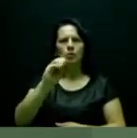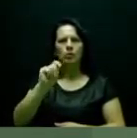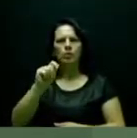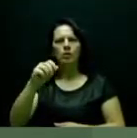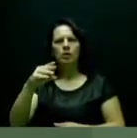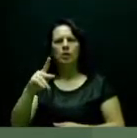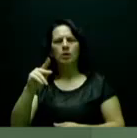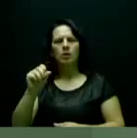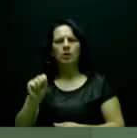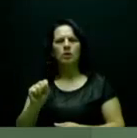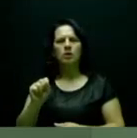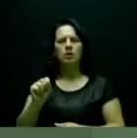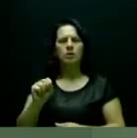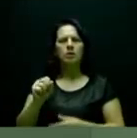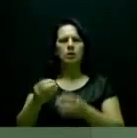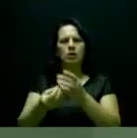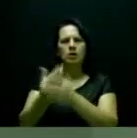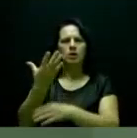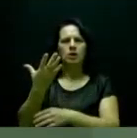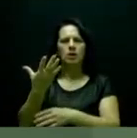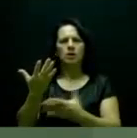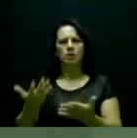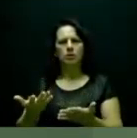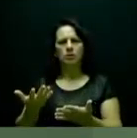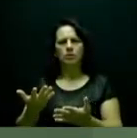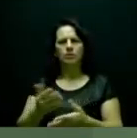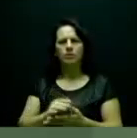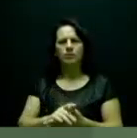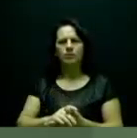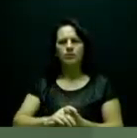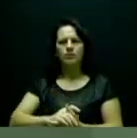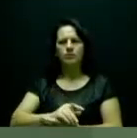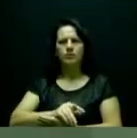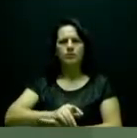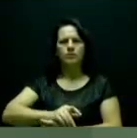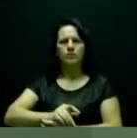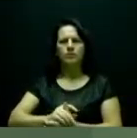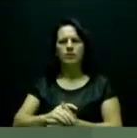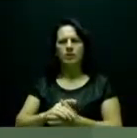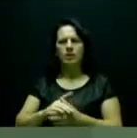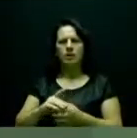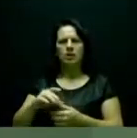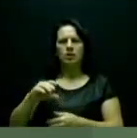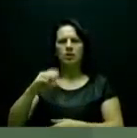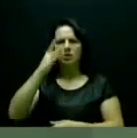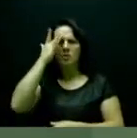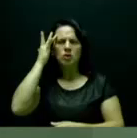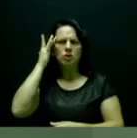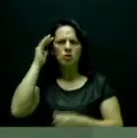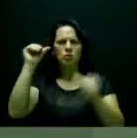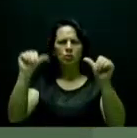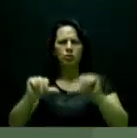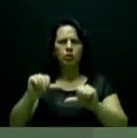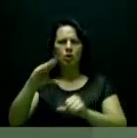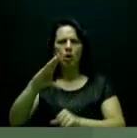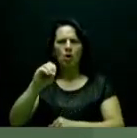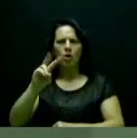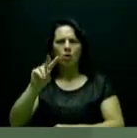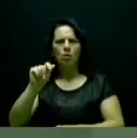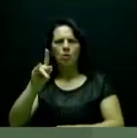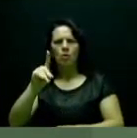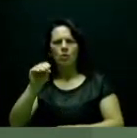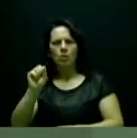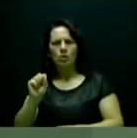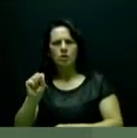criados somente para esse fim. Fakes, que são aqueles covardes, né, que não dão a cara, mas